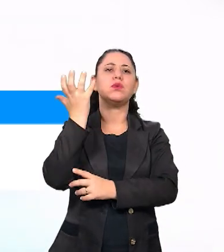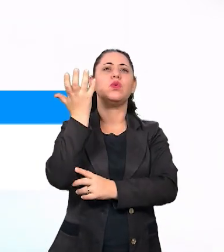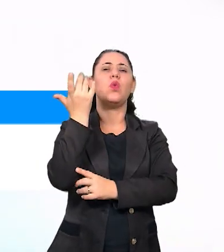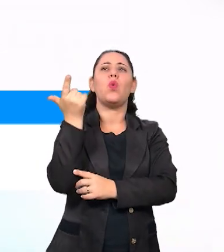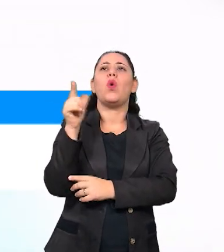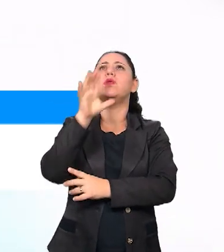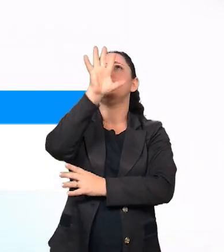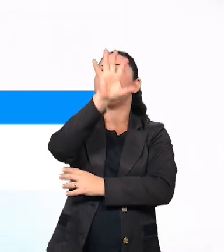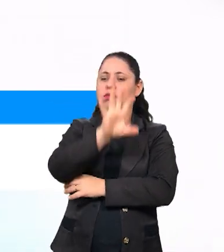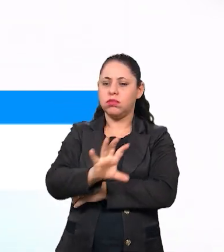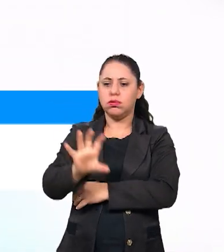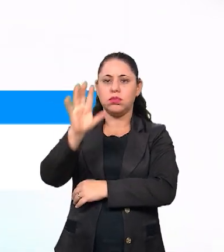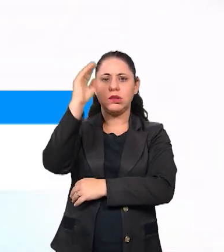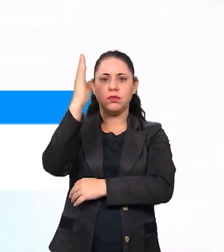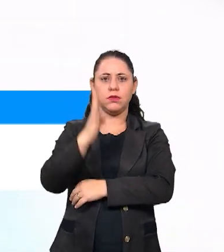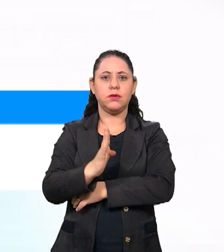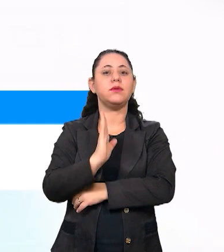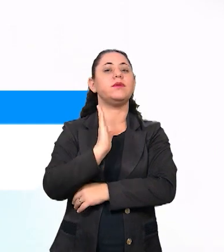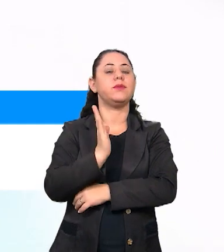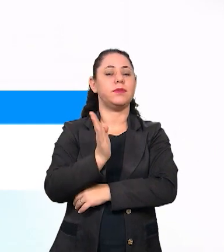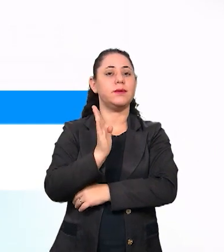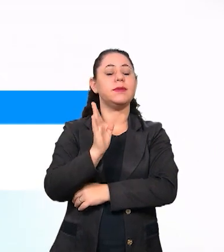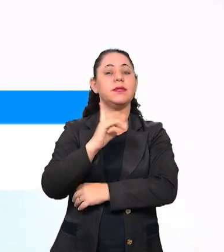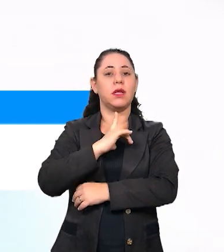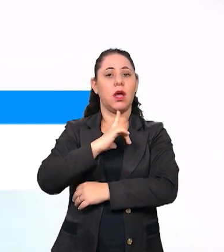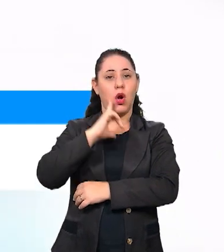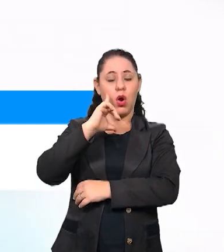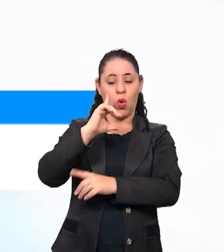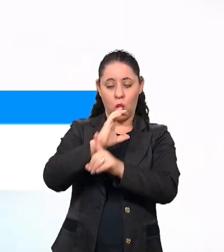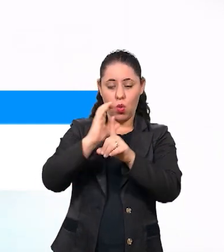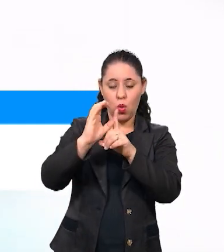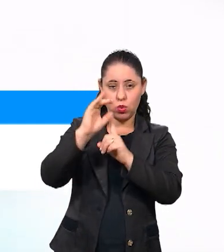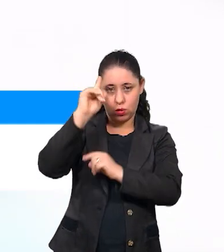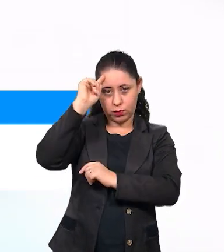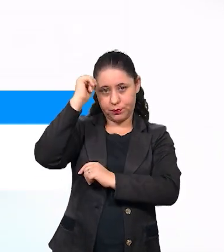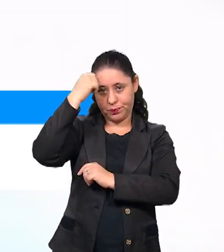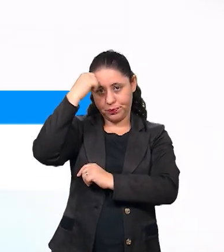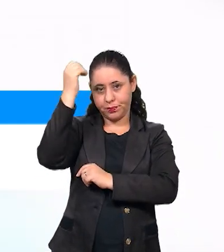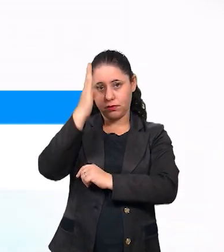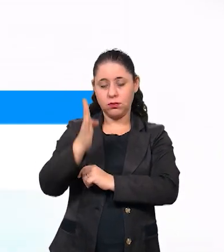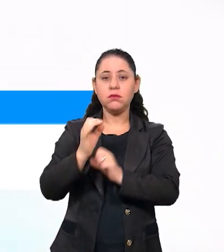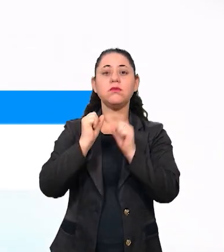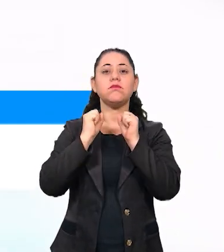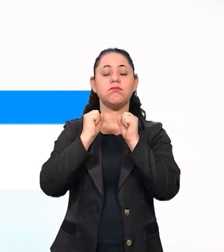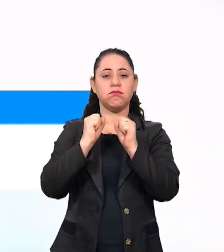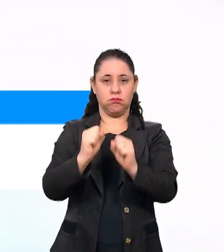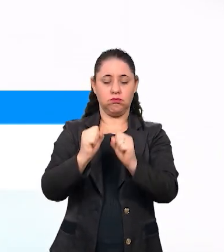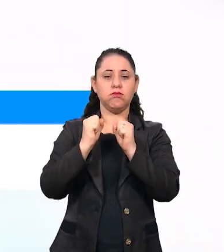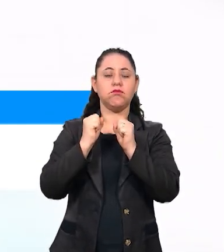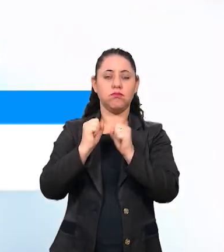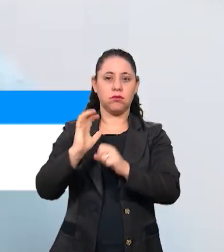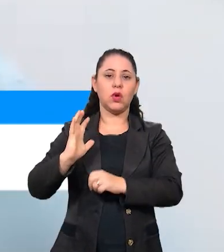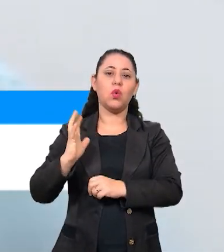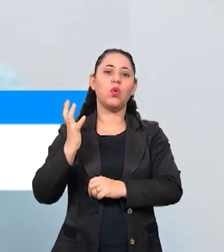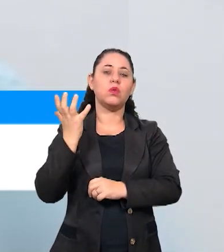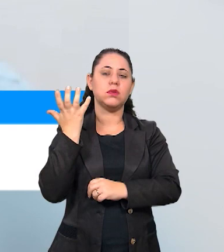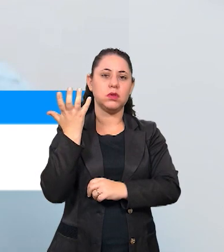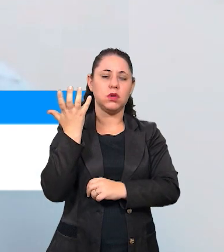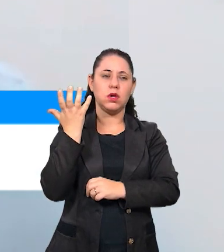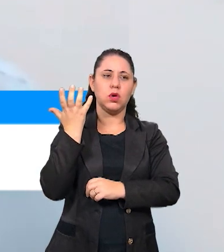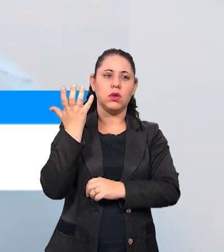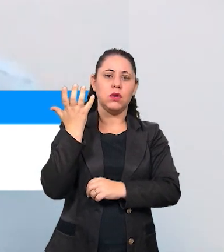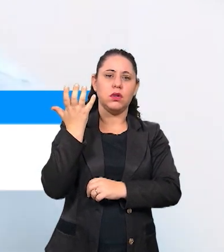Estado, como acontece em outros estados brasileiros, né? Para que os cultos afro-brasileiros eles